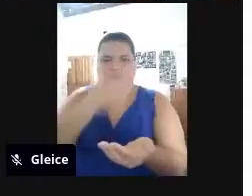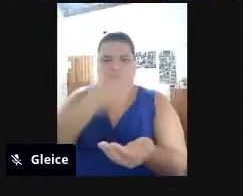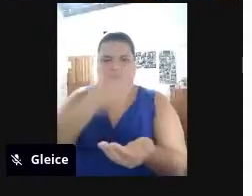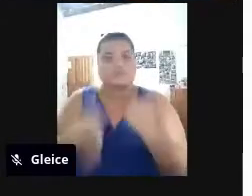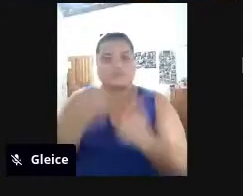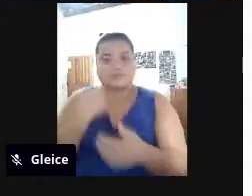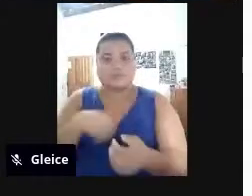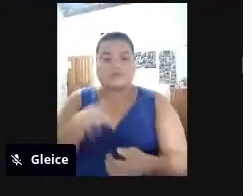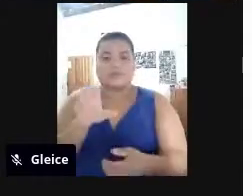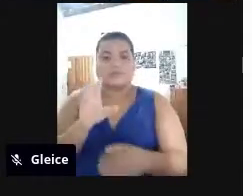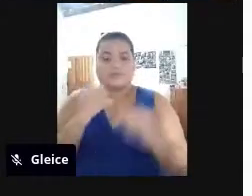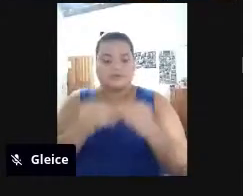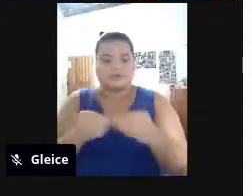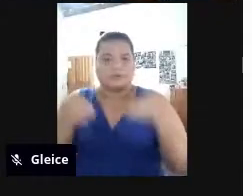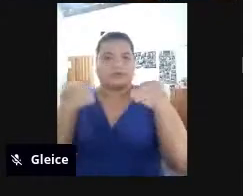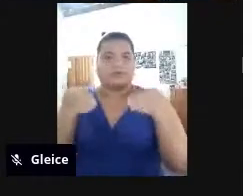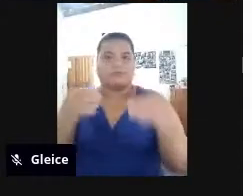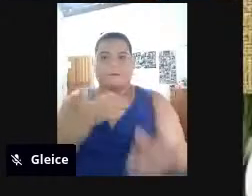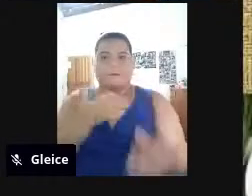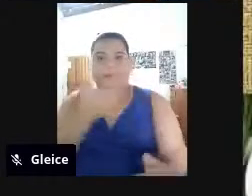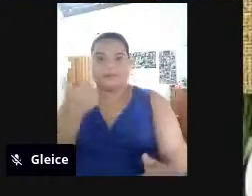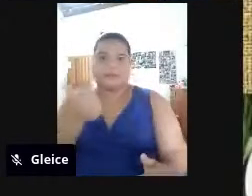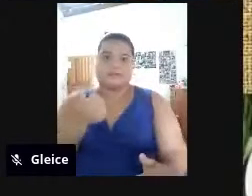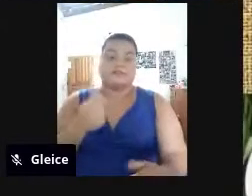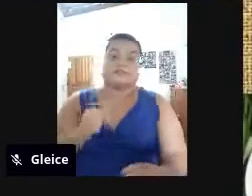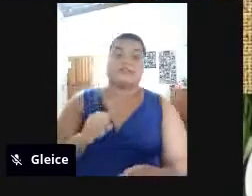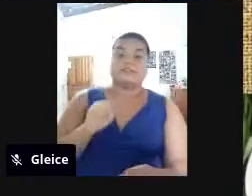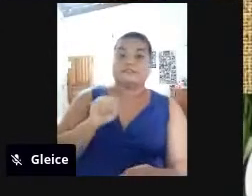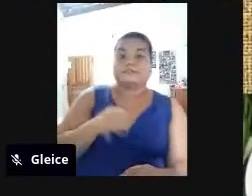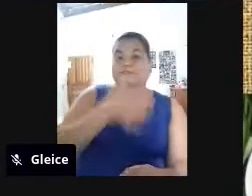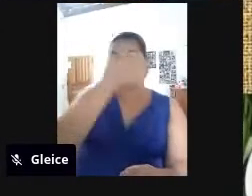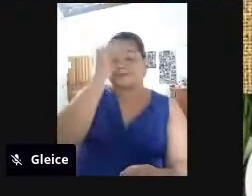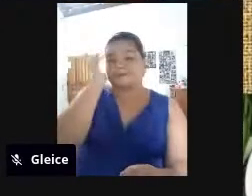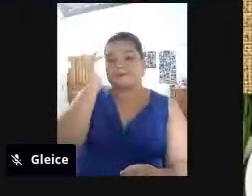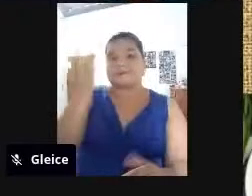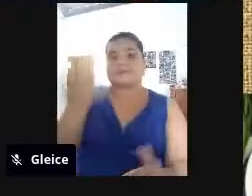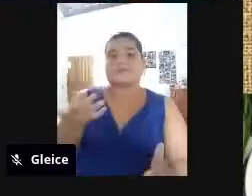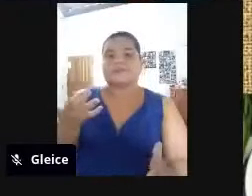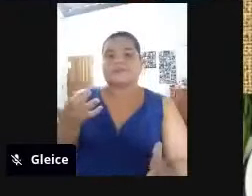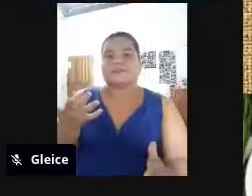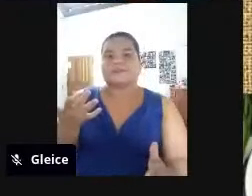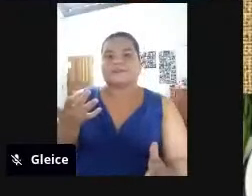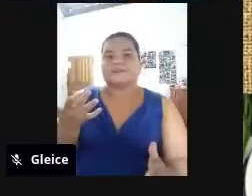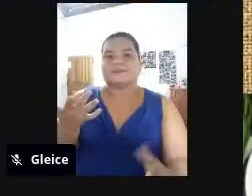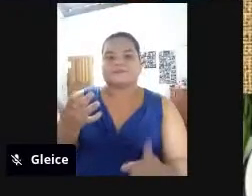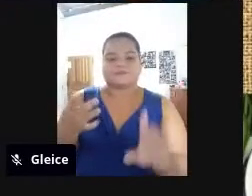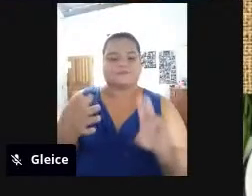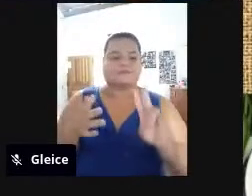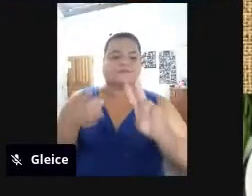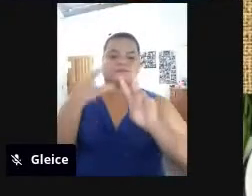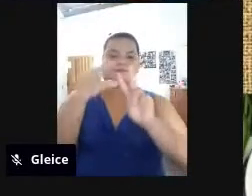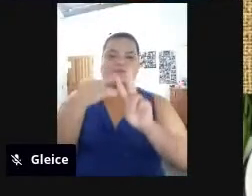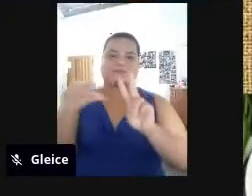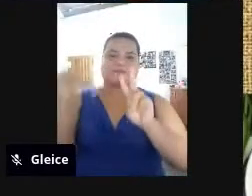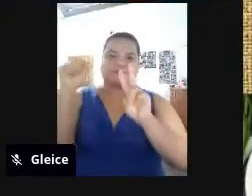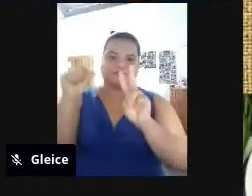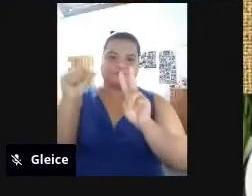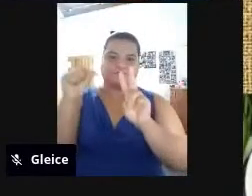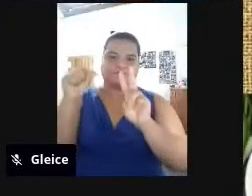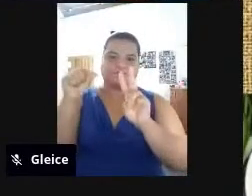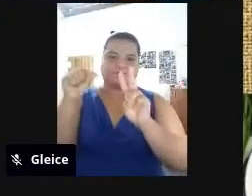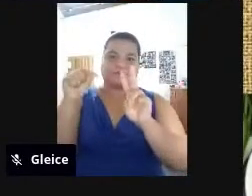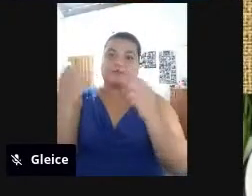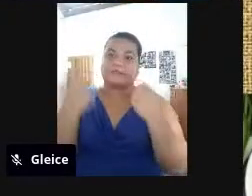atingir. E para os veganos, o que a gente faz? Antes disso, tem alguns pontos que são importantes que devem